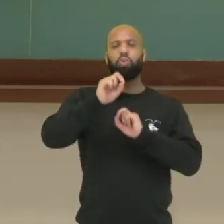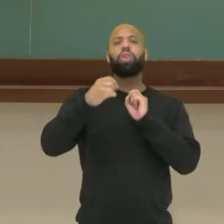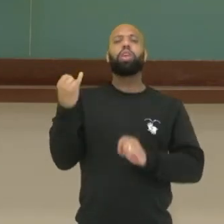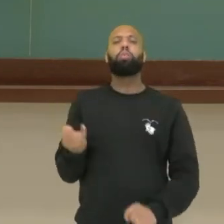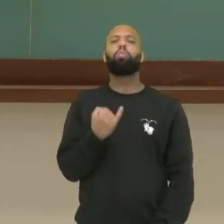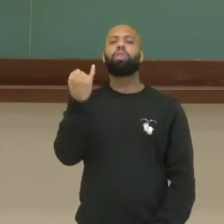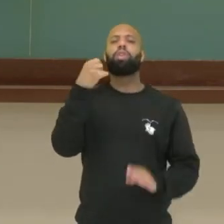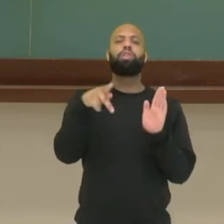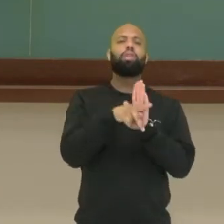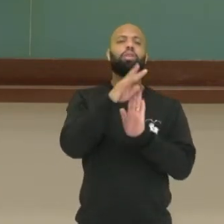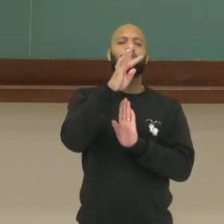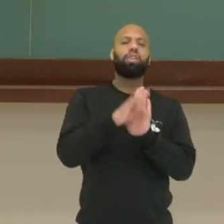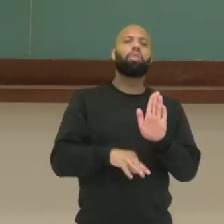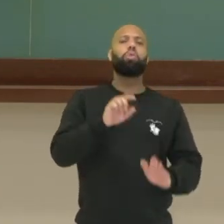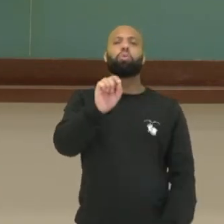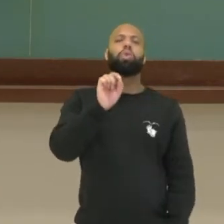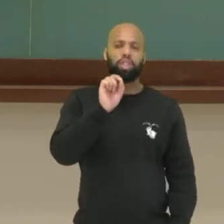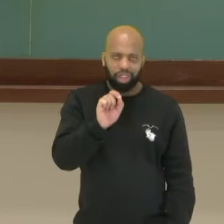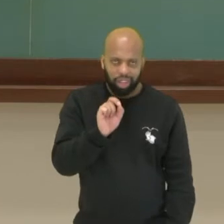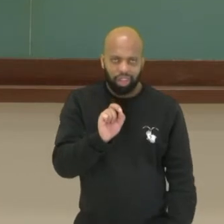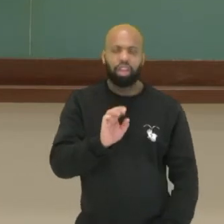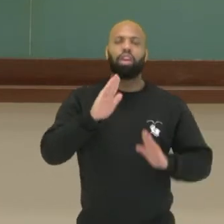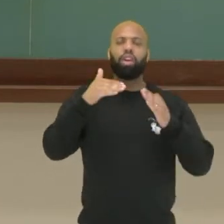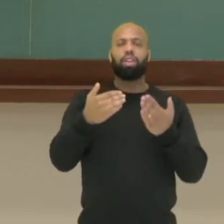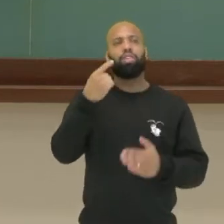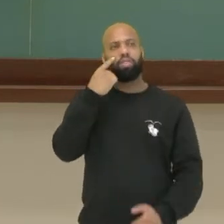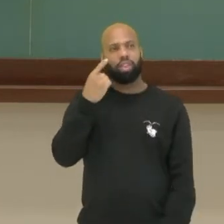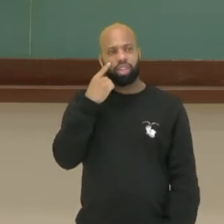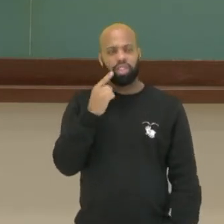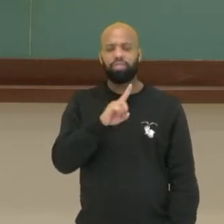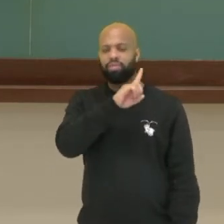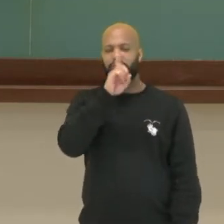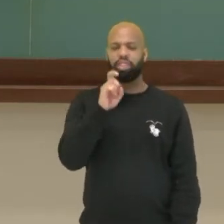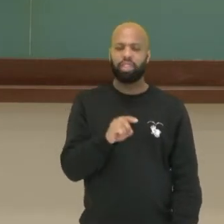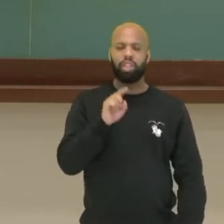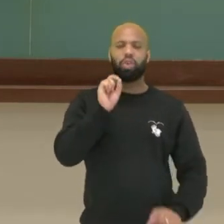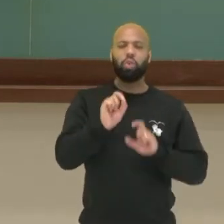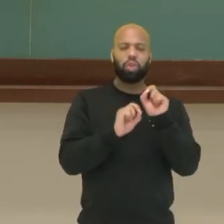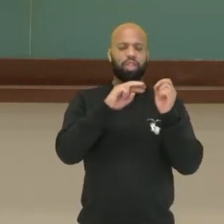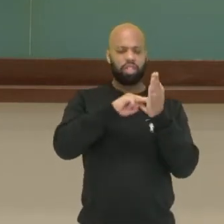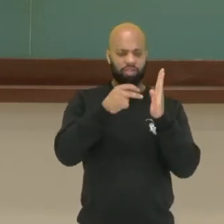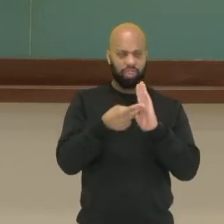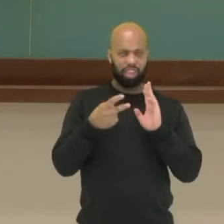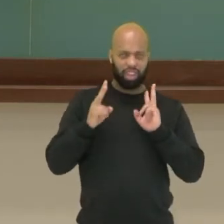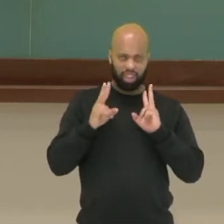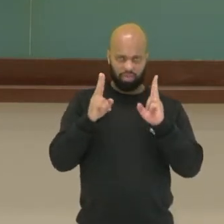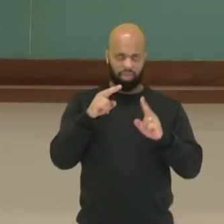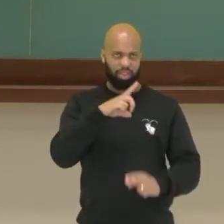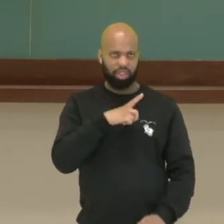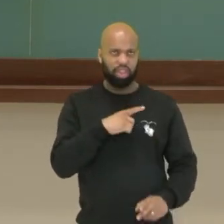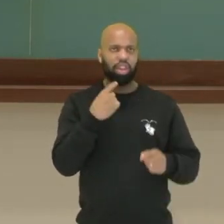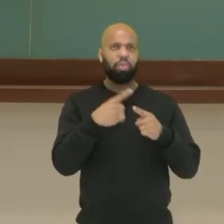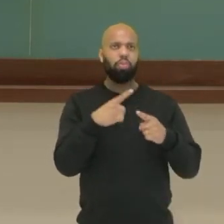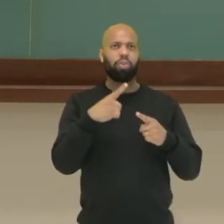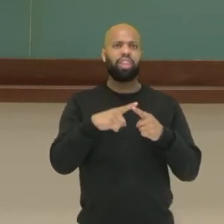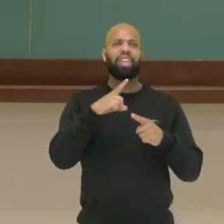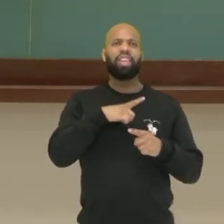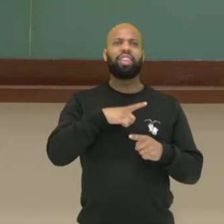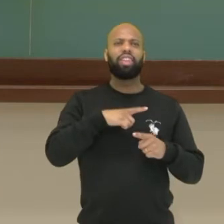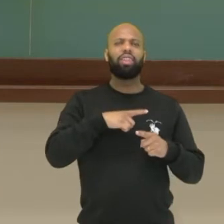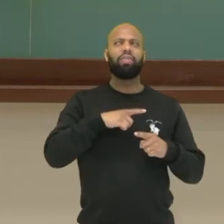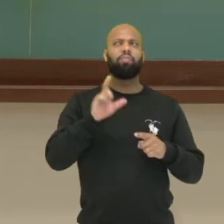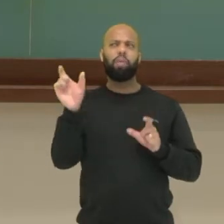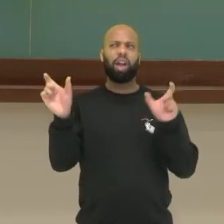a construção do texto? Vejam, será que significam a mesma coisa? Por que então são nomes